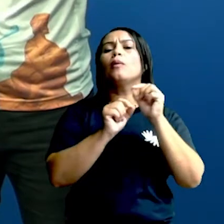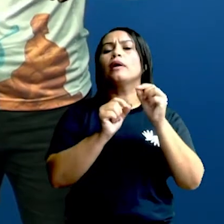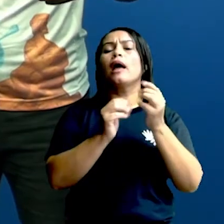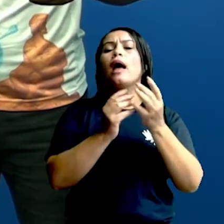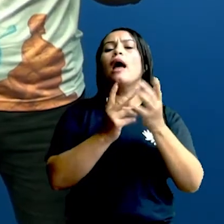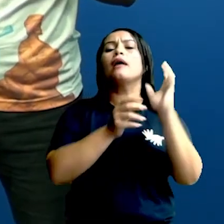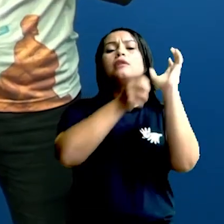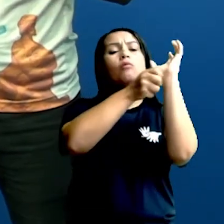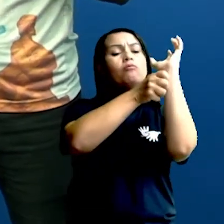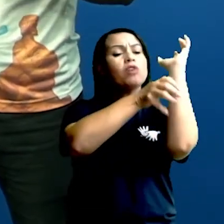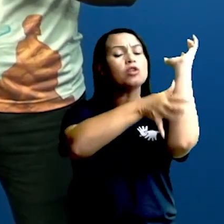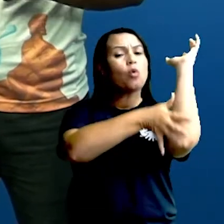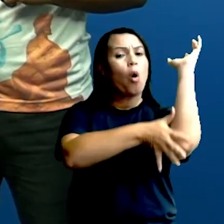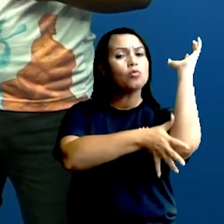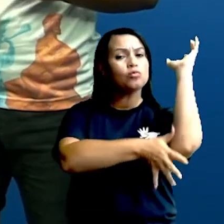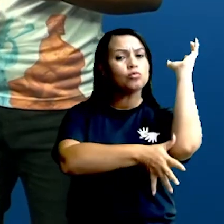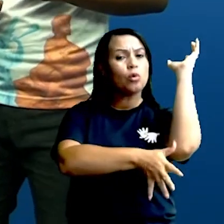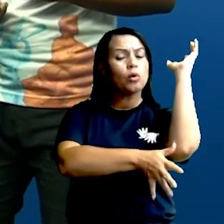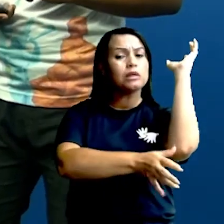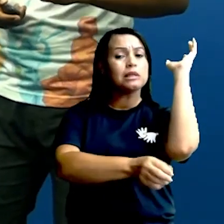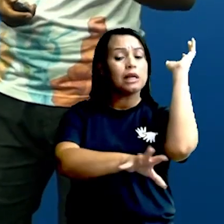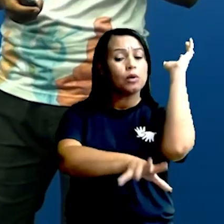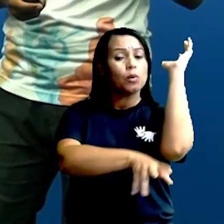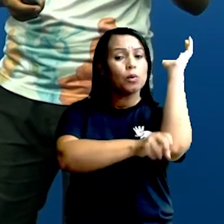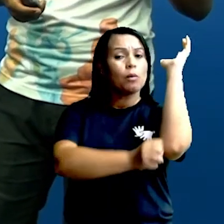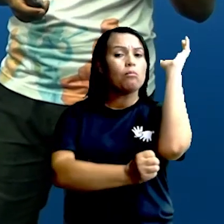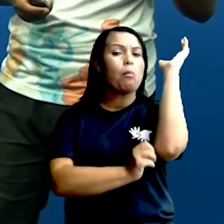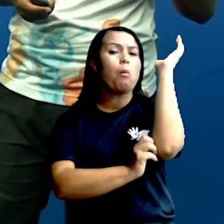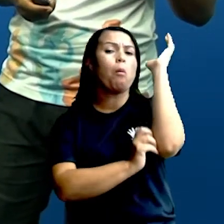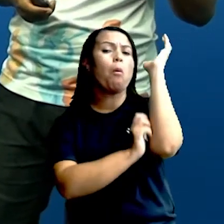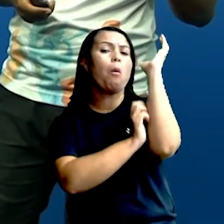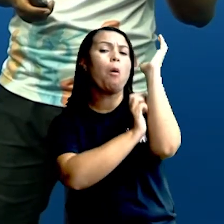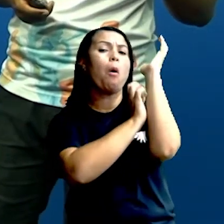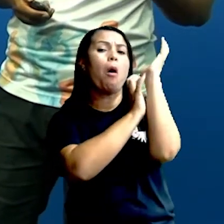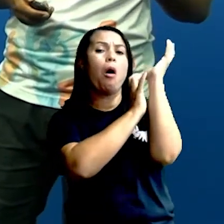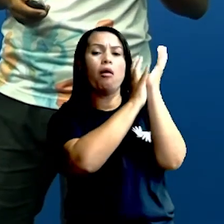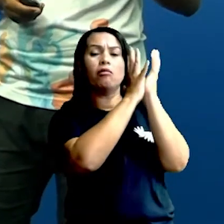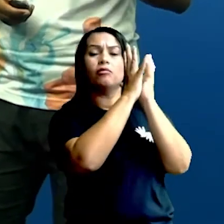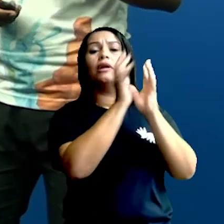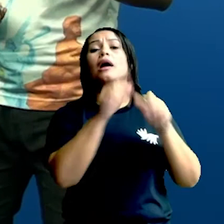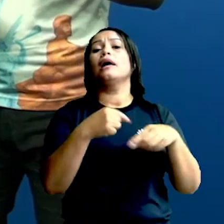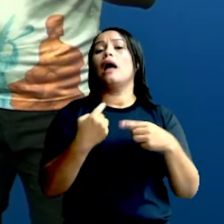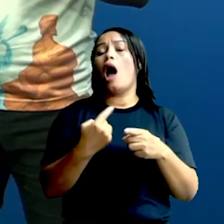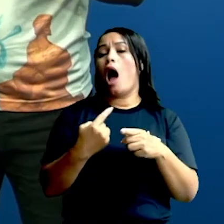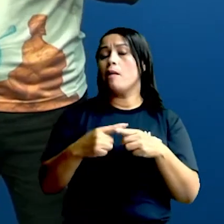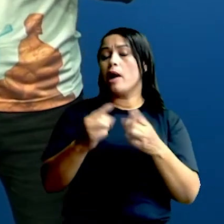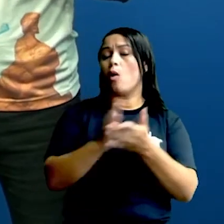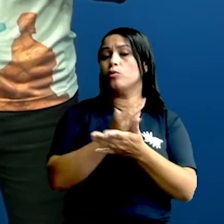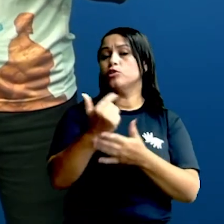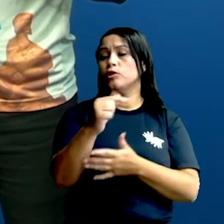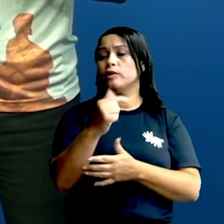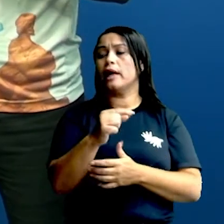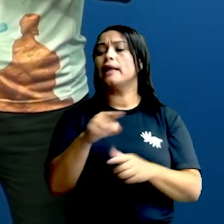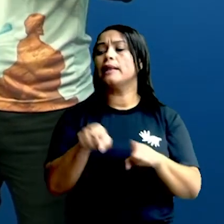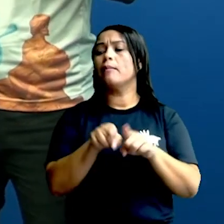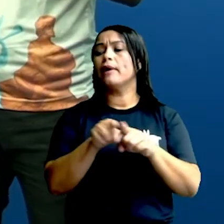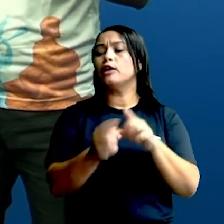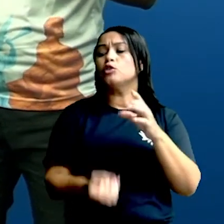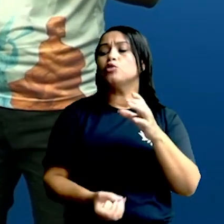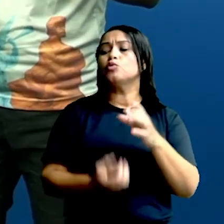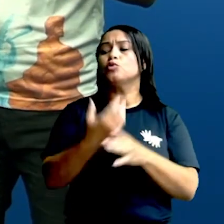levar nutrientes do solo para as folhas, em que as briófitas não possuíam. Em seguida, surgiram